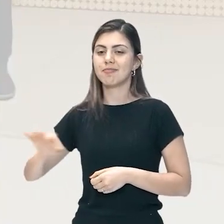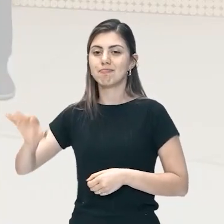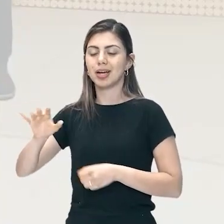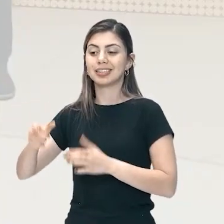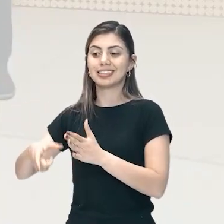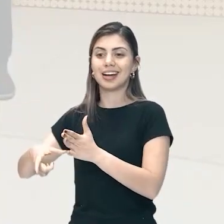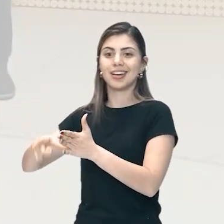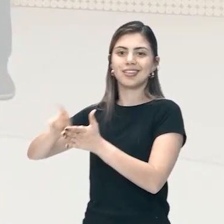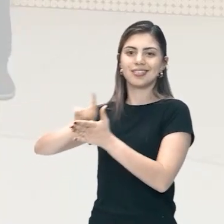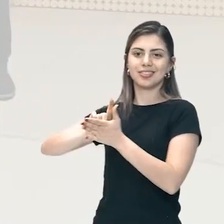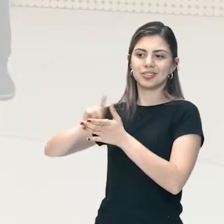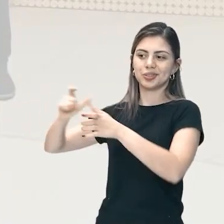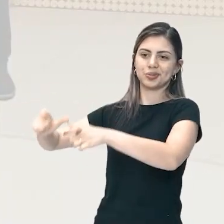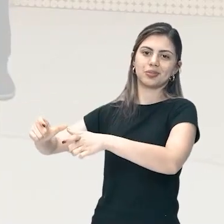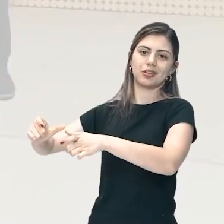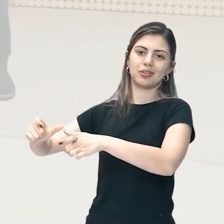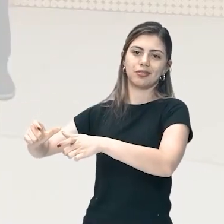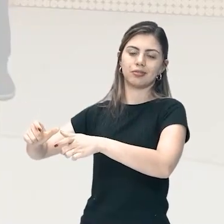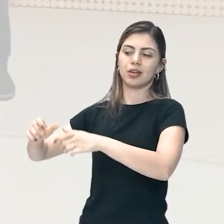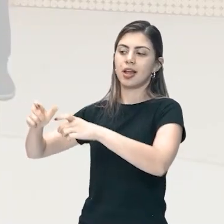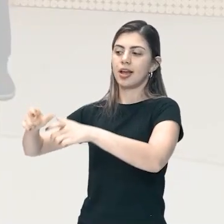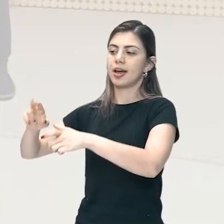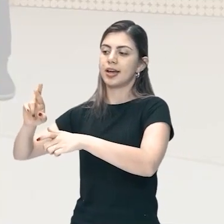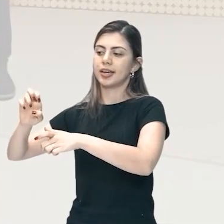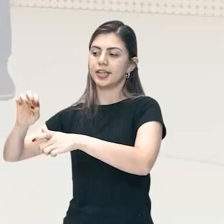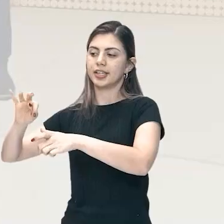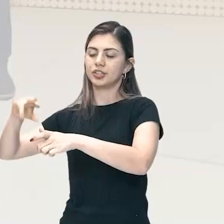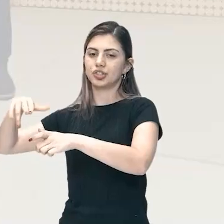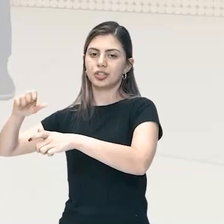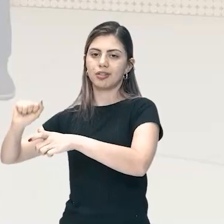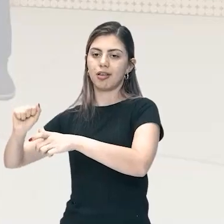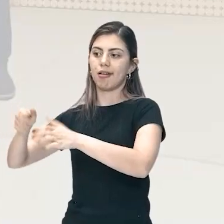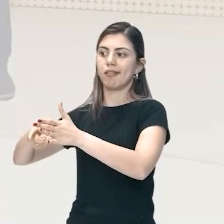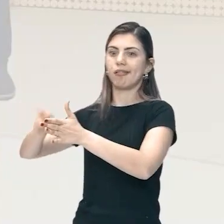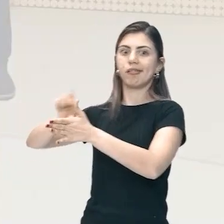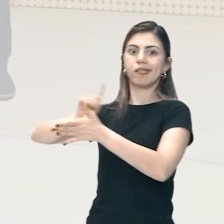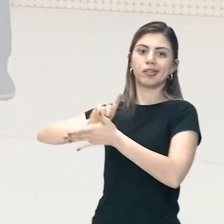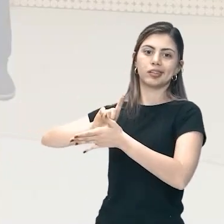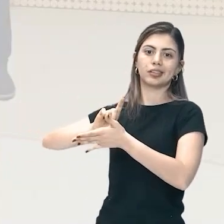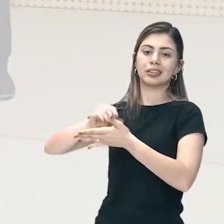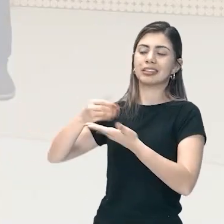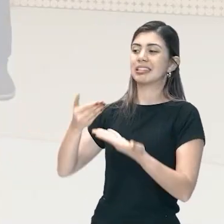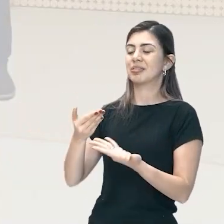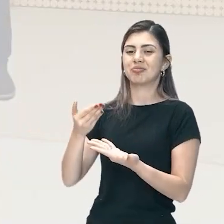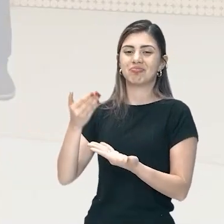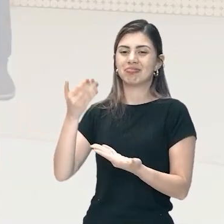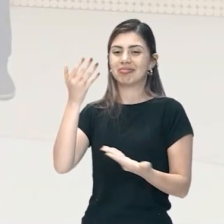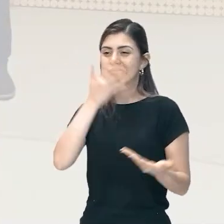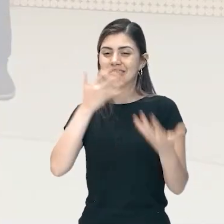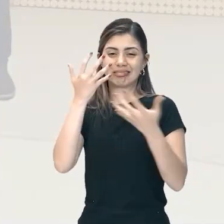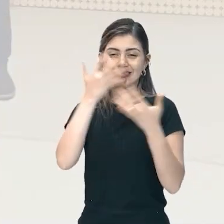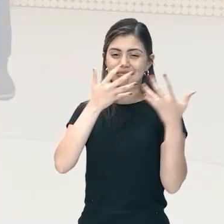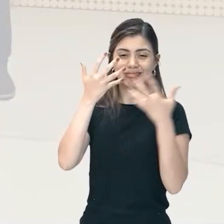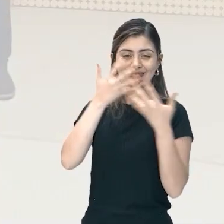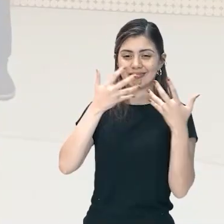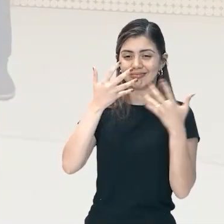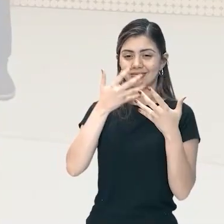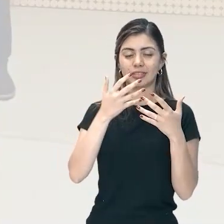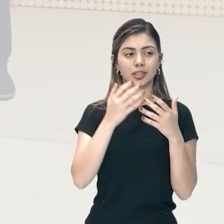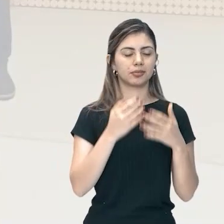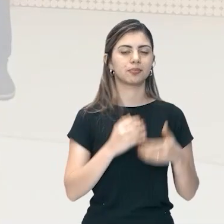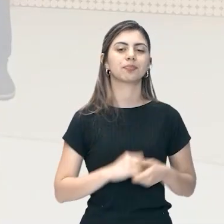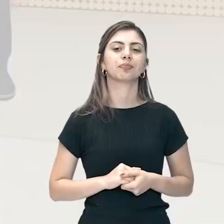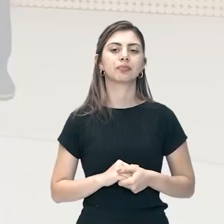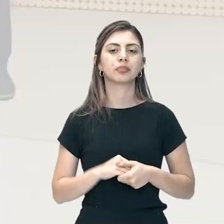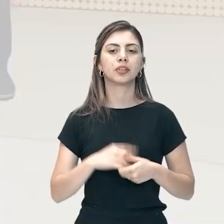retina. Se a imagem se formar antes da retina, tu vai enxergar alguma coisa embaçada, tá, pessoal? E sabe o que a gente